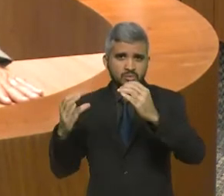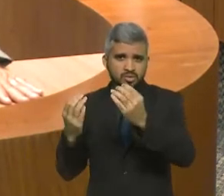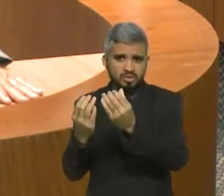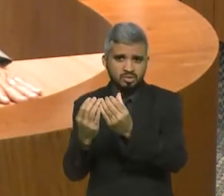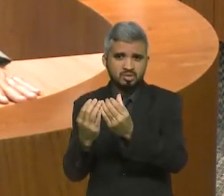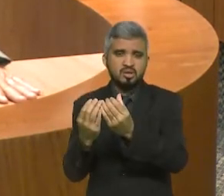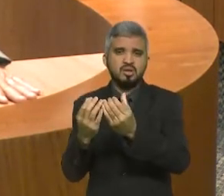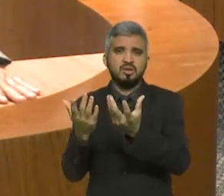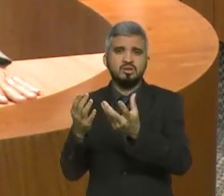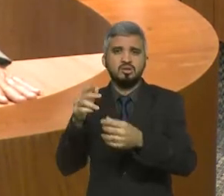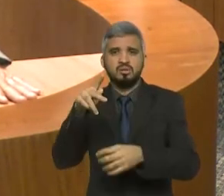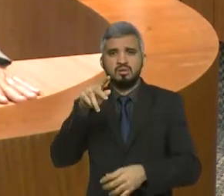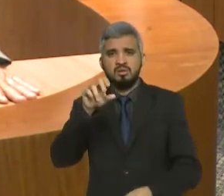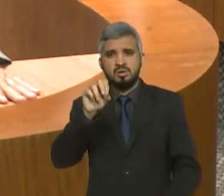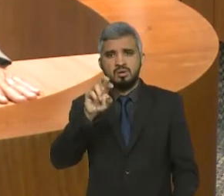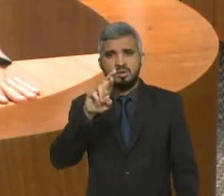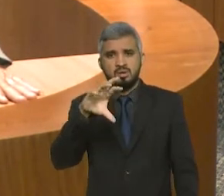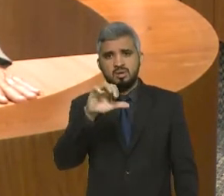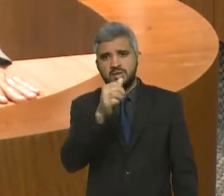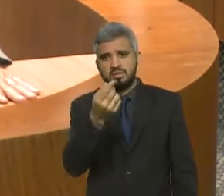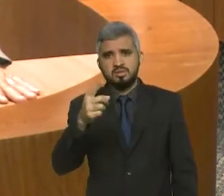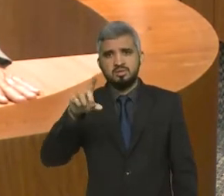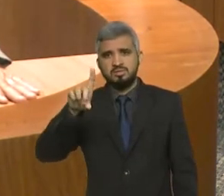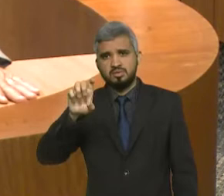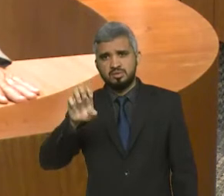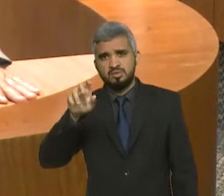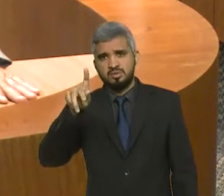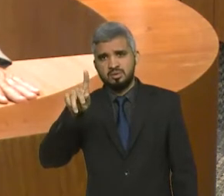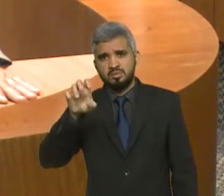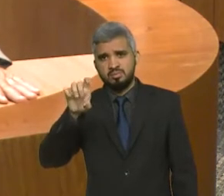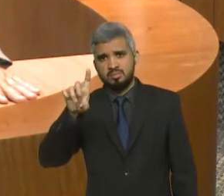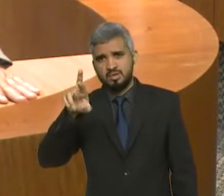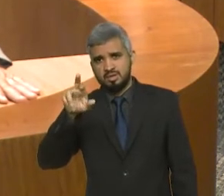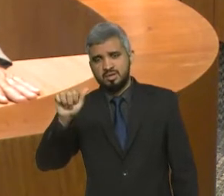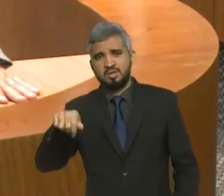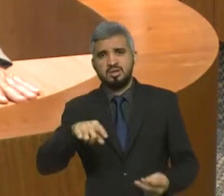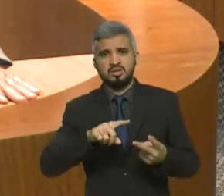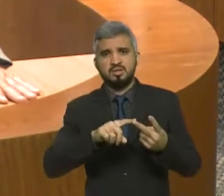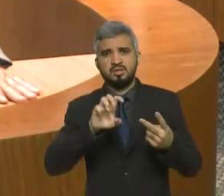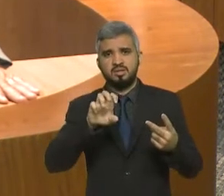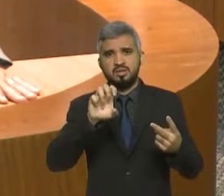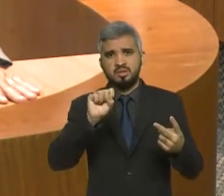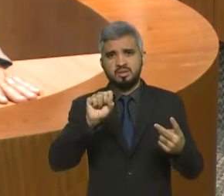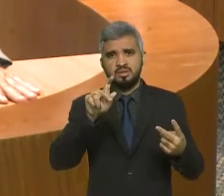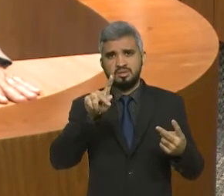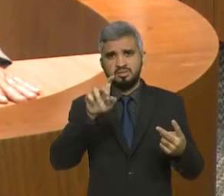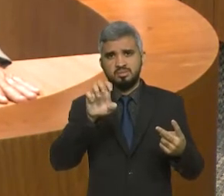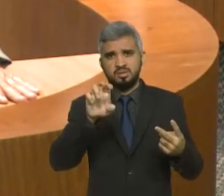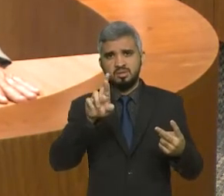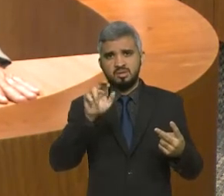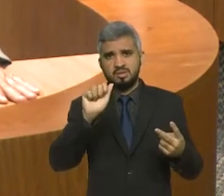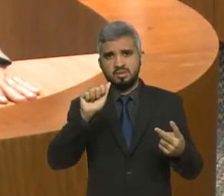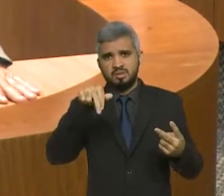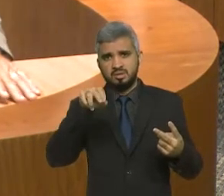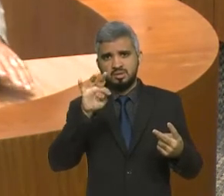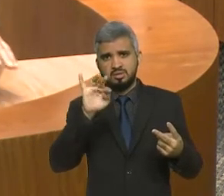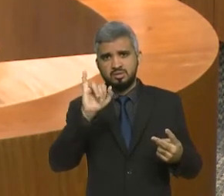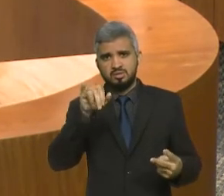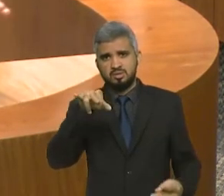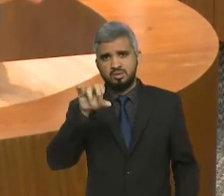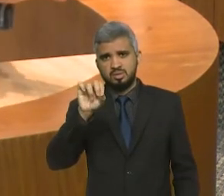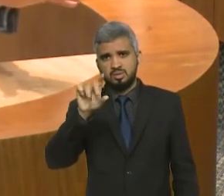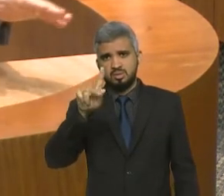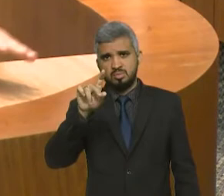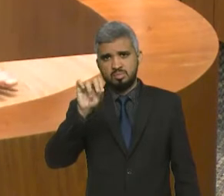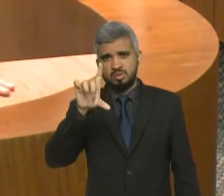Porção de Pedras, Esperantinópolis, Igarapé do Meio, São Bernardo, aquela